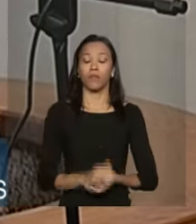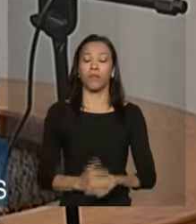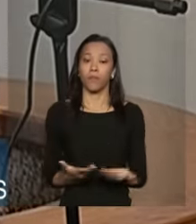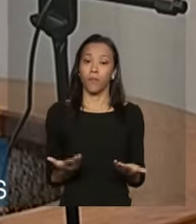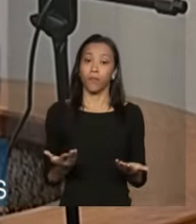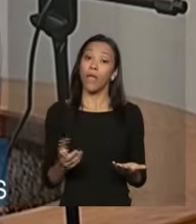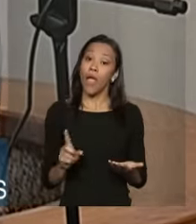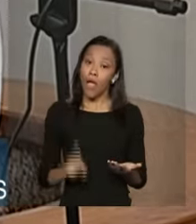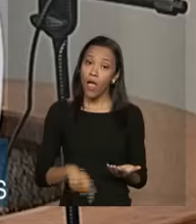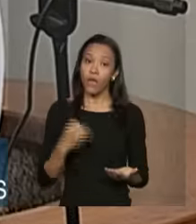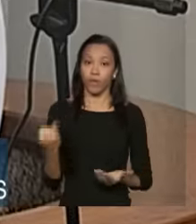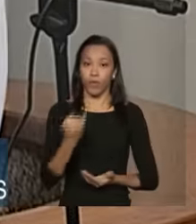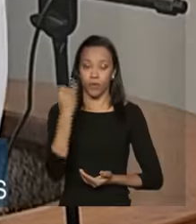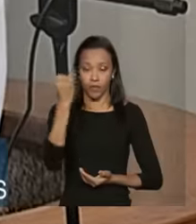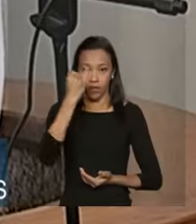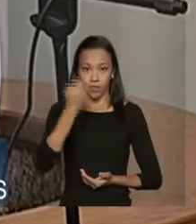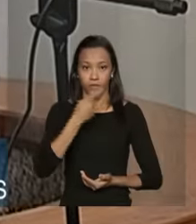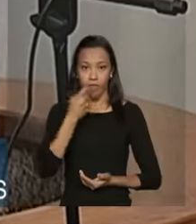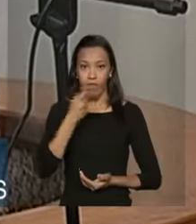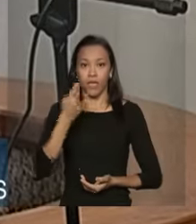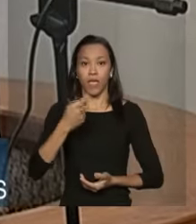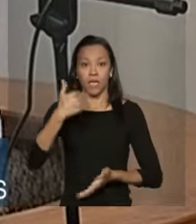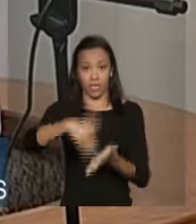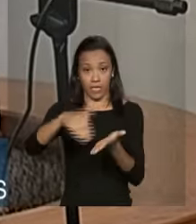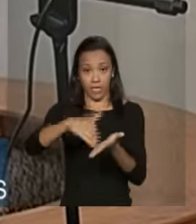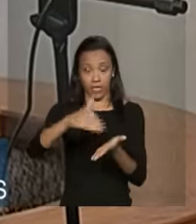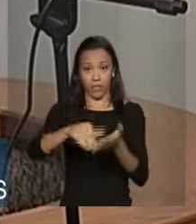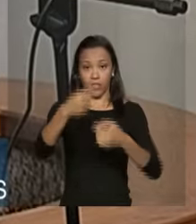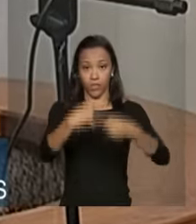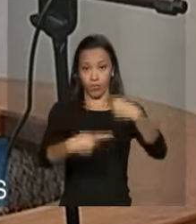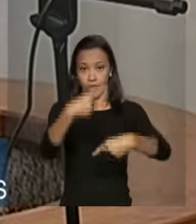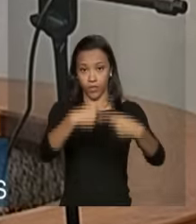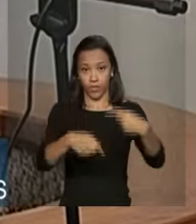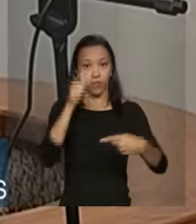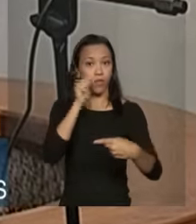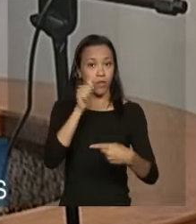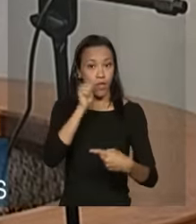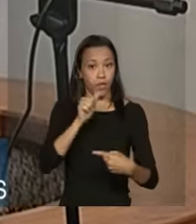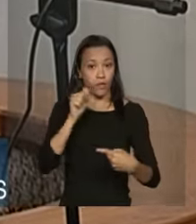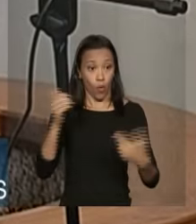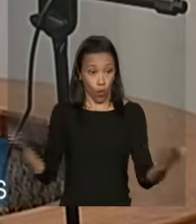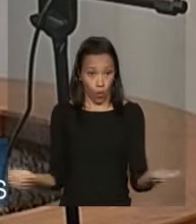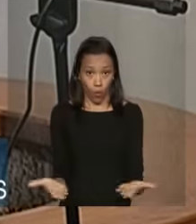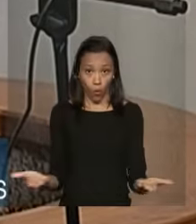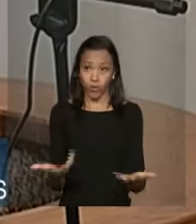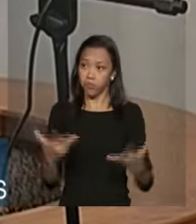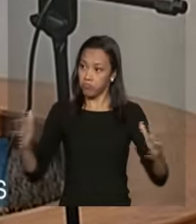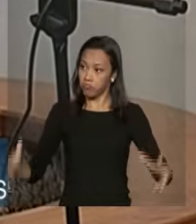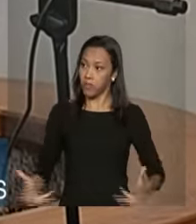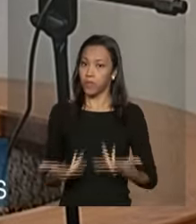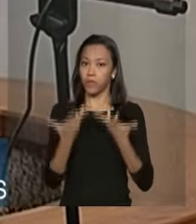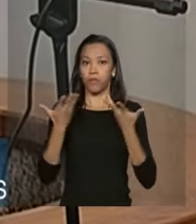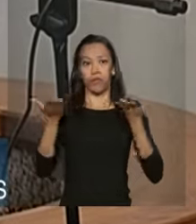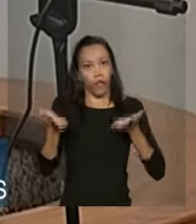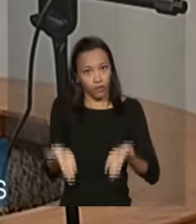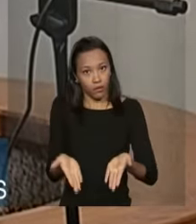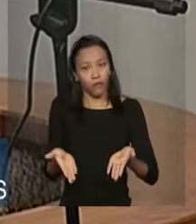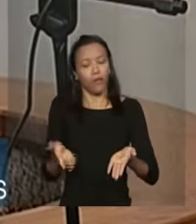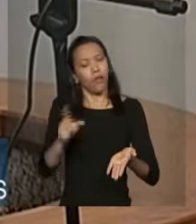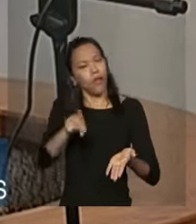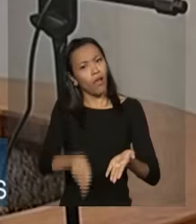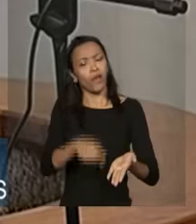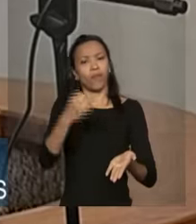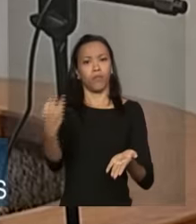importante dizer que a Secret de política para as Mulheres nesse ato né Eh quer dizer a